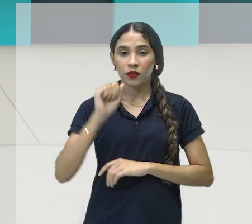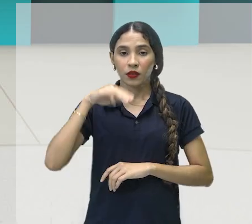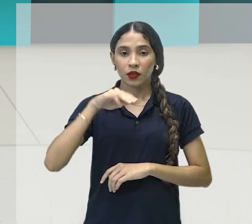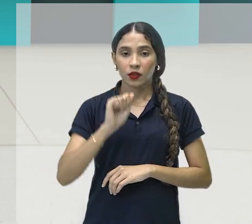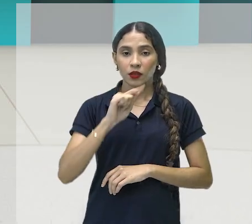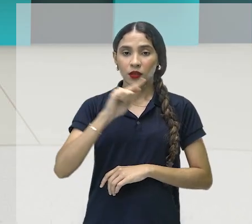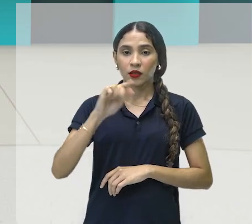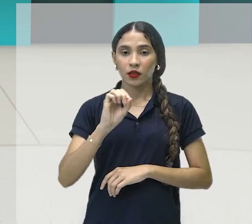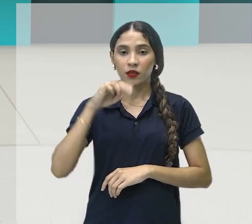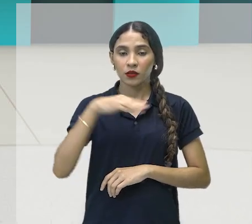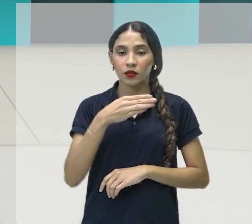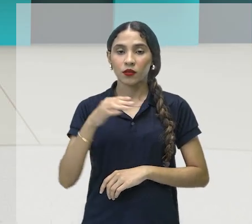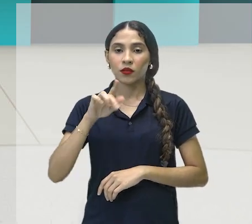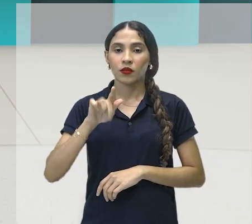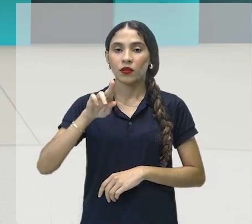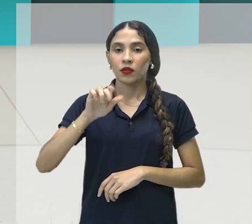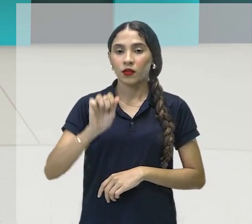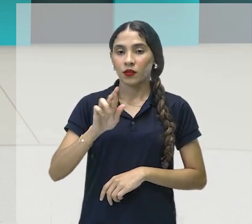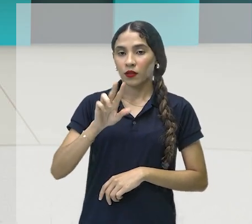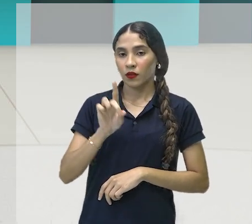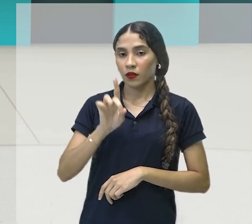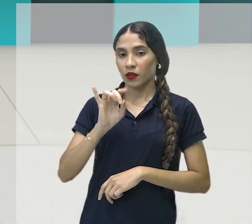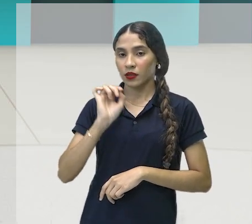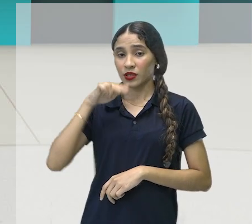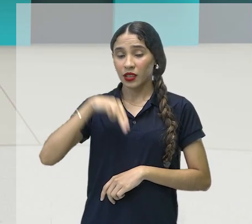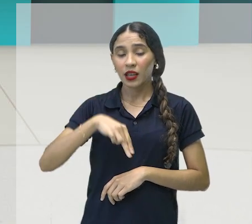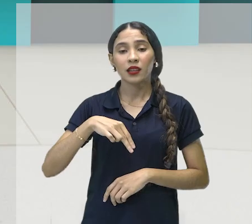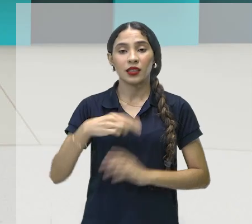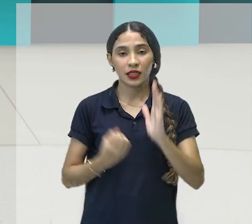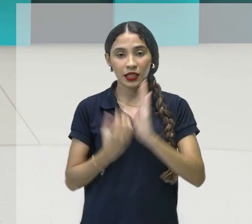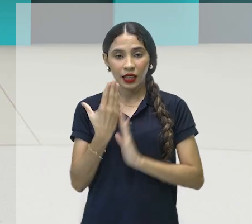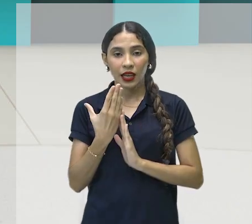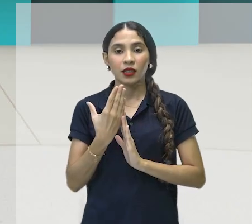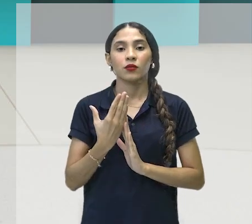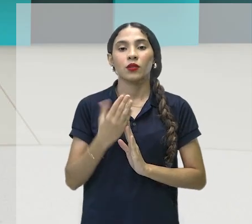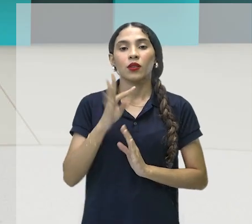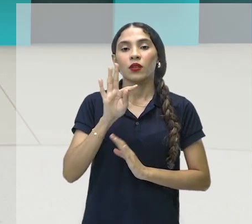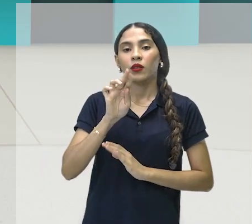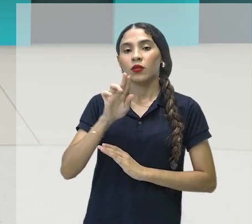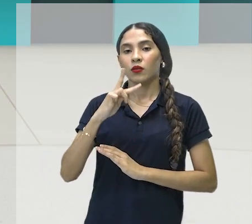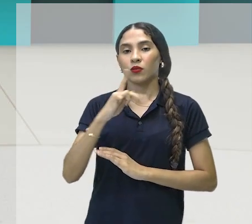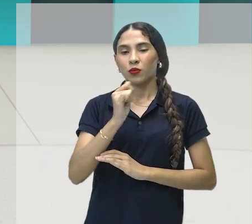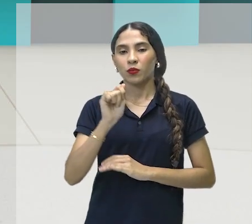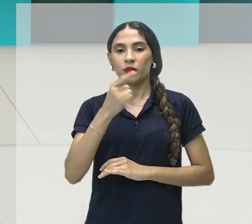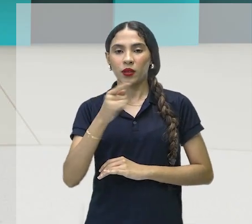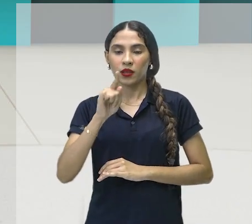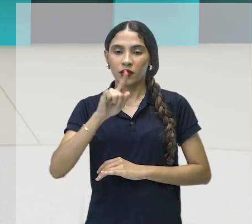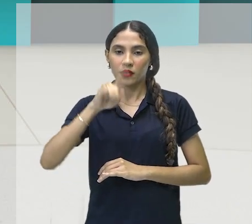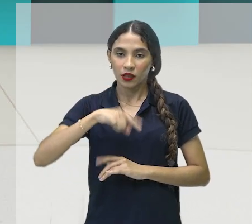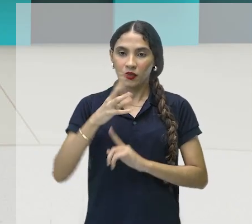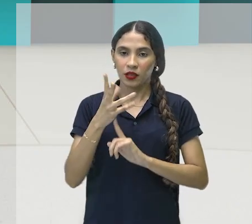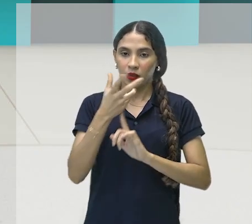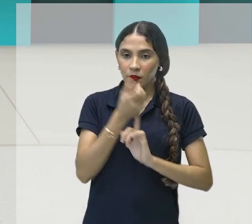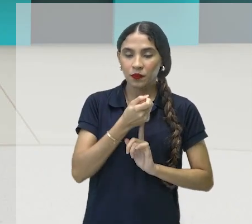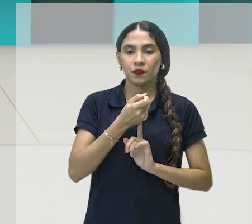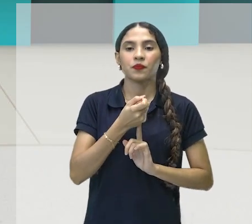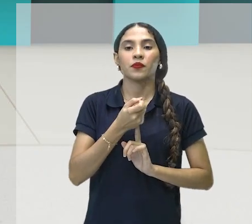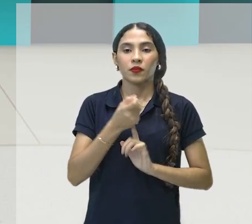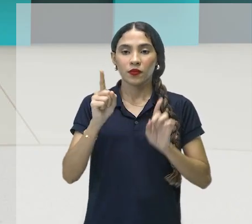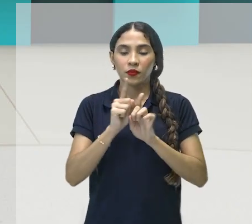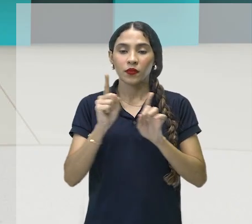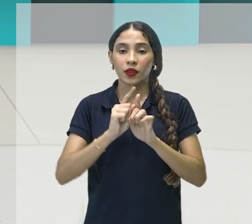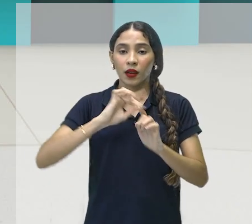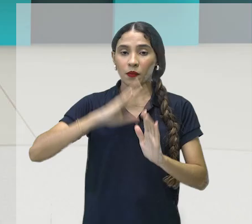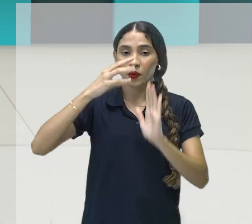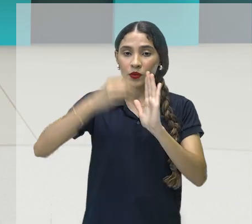Projeto Amazon Guardian, criado por esse artista Tupã, ele reúne artistas da Amazônia Legal e